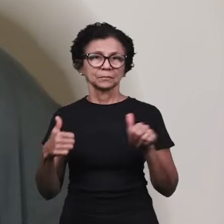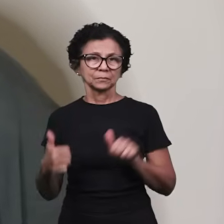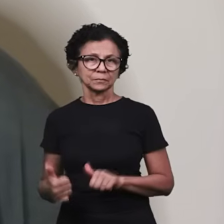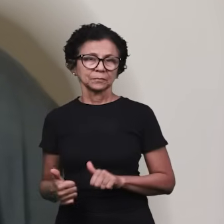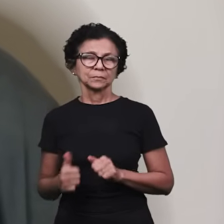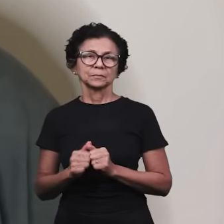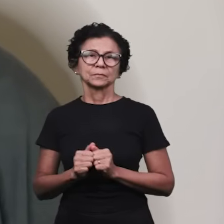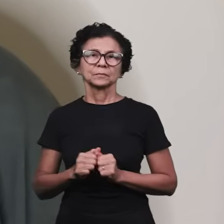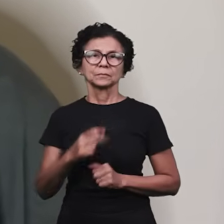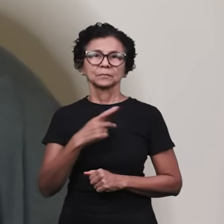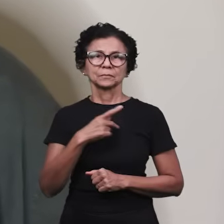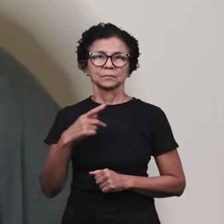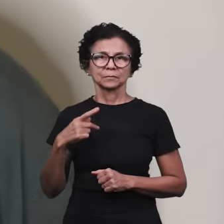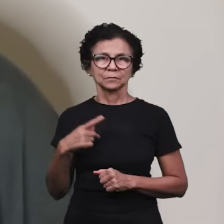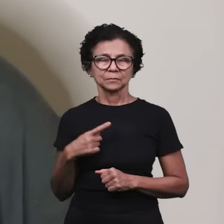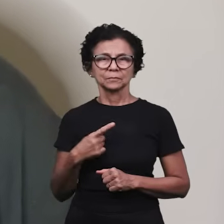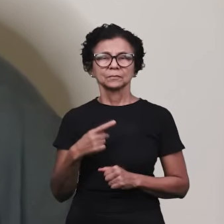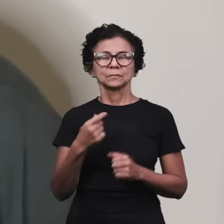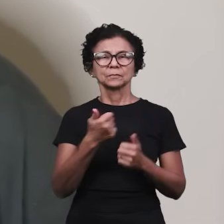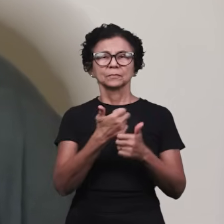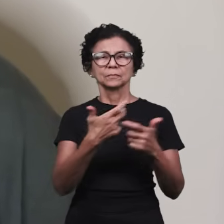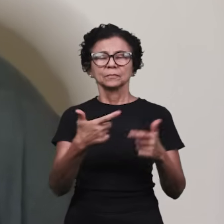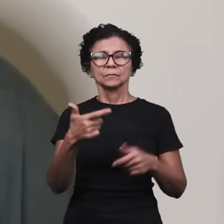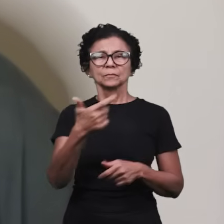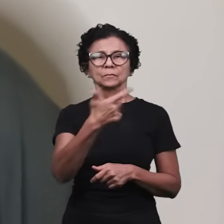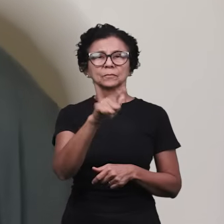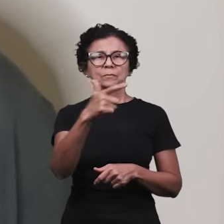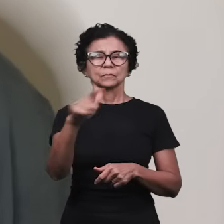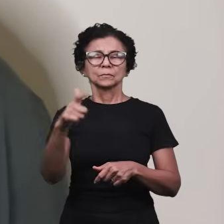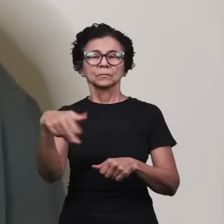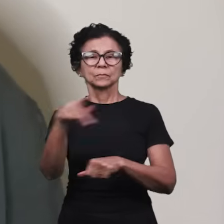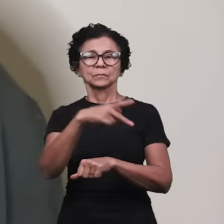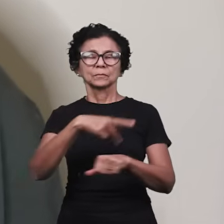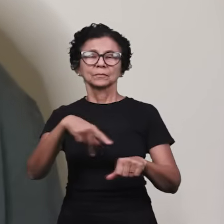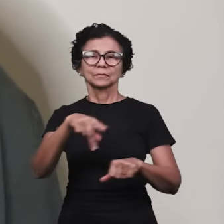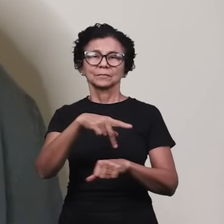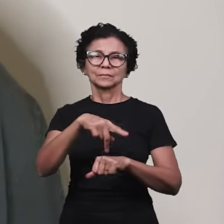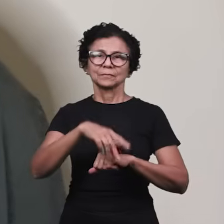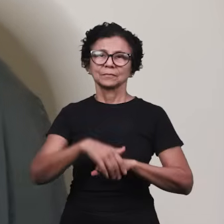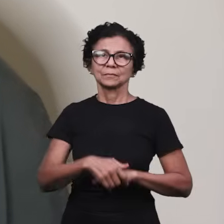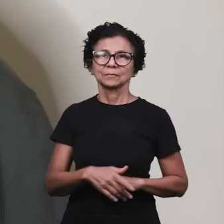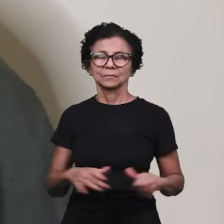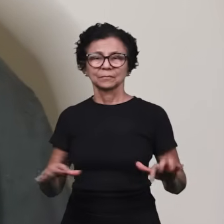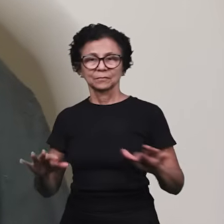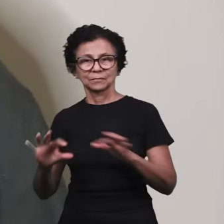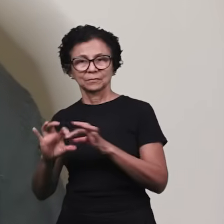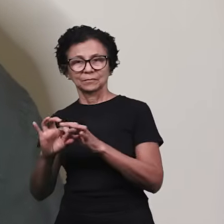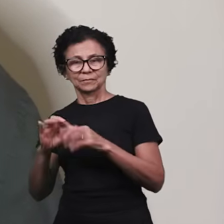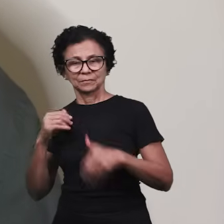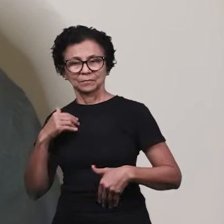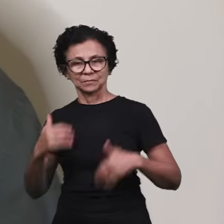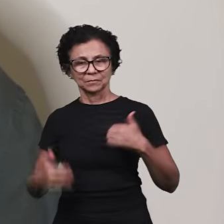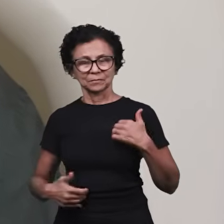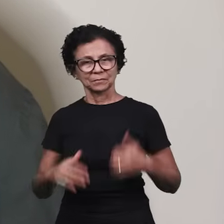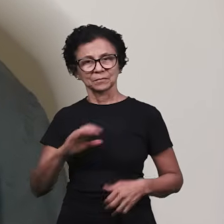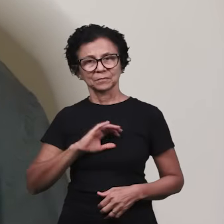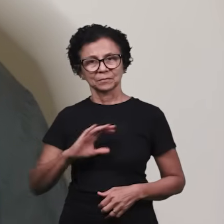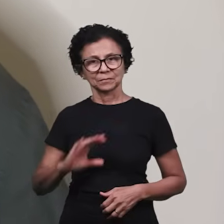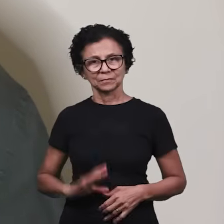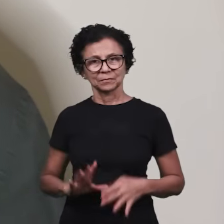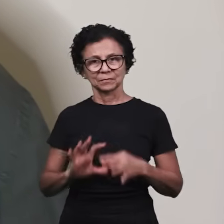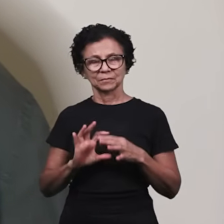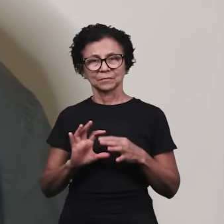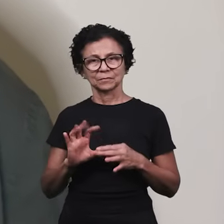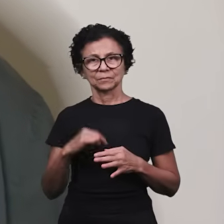irmãos e pastores vindos da Holanda, Bélgica e Luxemburgo, fortalecendo ainda mais o sentimento de unidade do corpo de Cristo entre